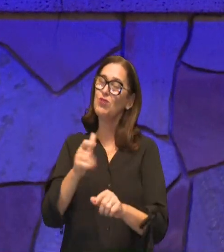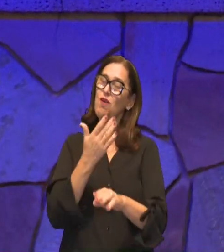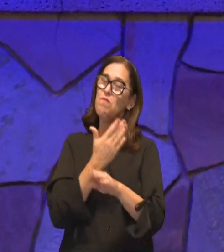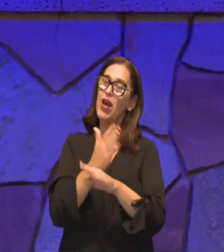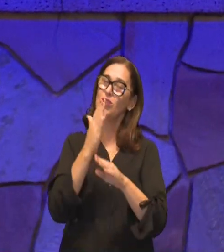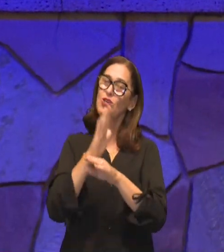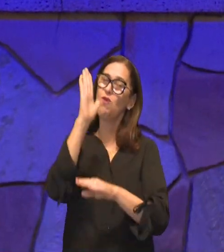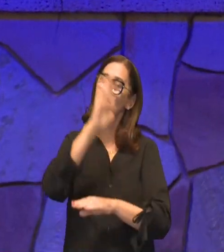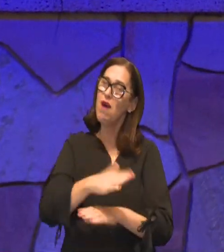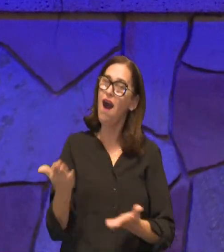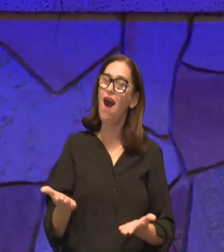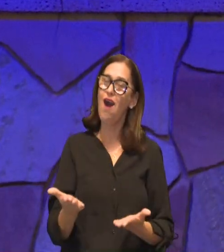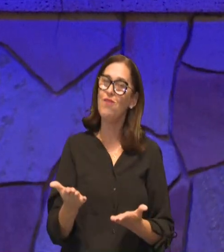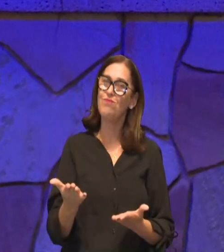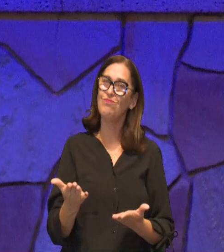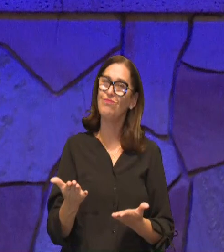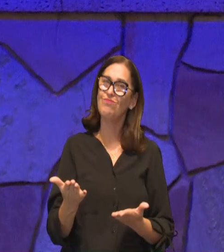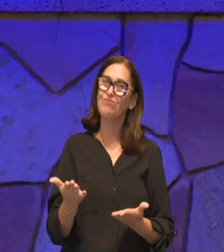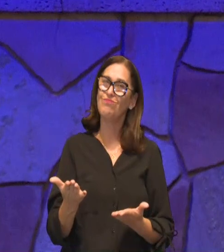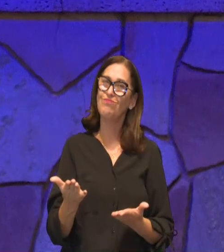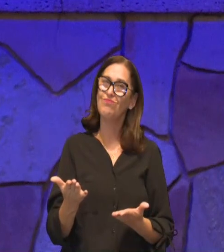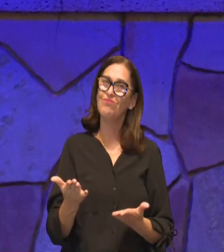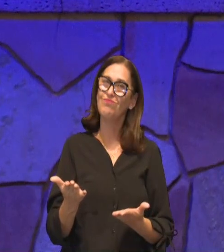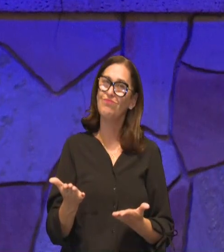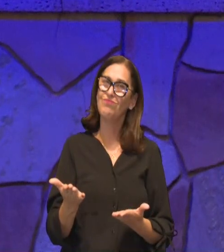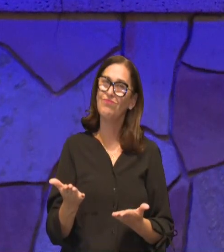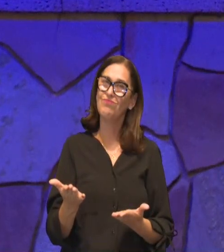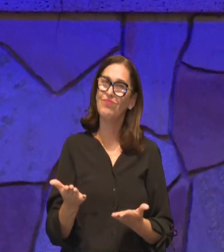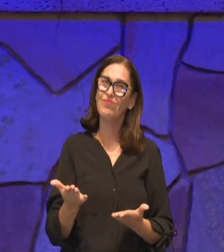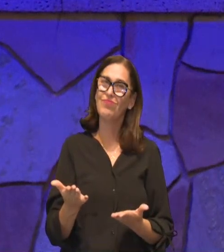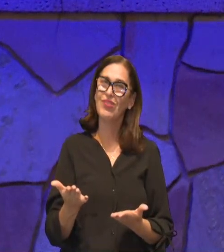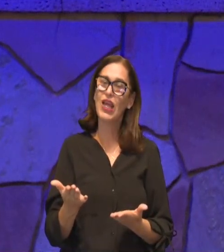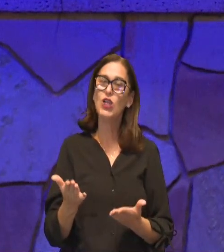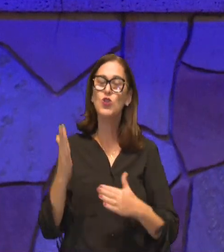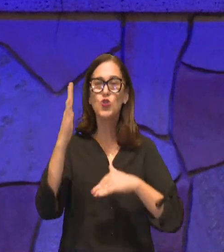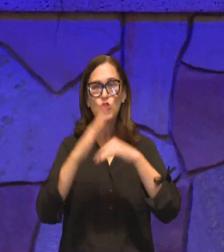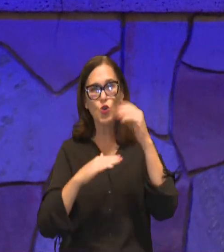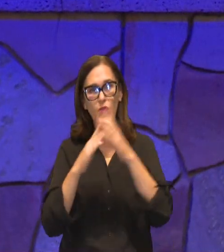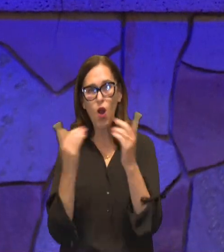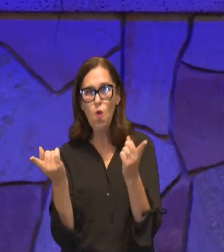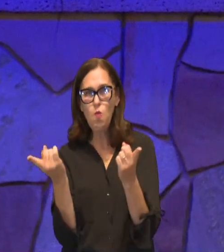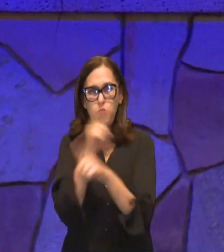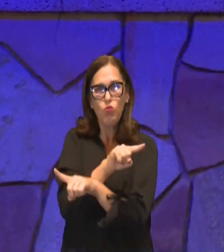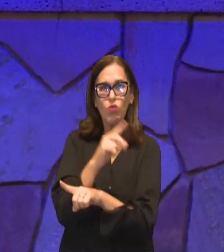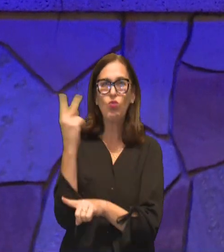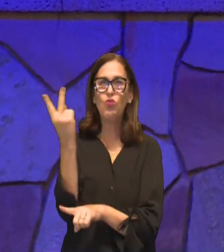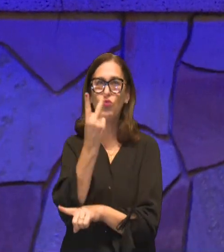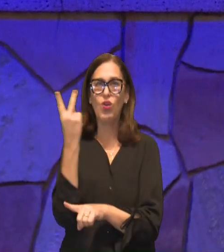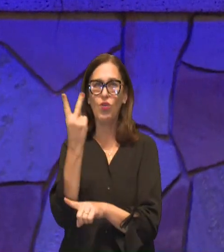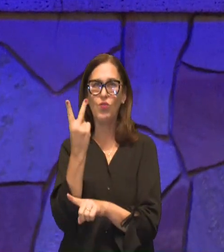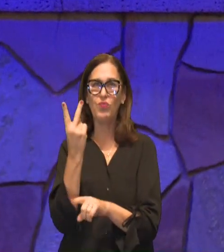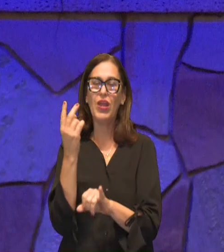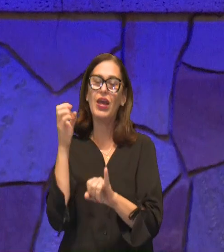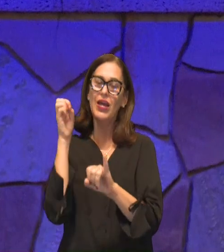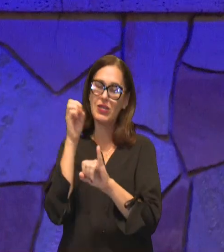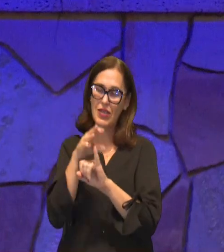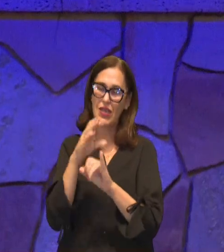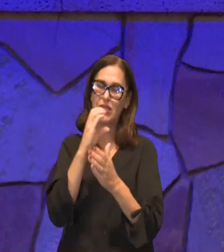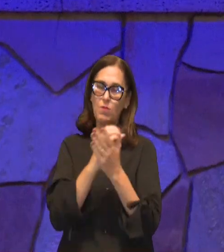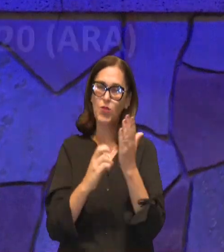fazem aquilo. Vem um ai do Senhor exatamente sobre essa questão da inversão de valores. Isaías